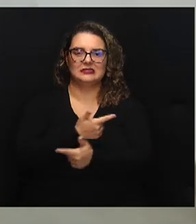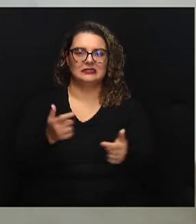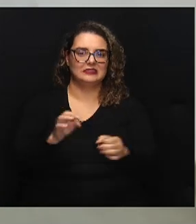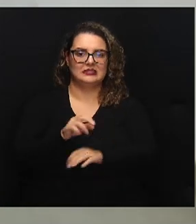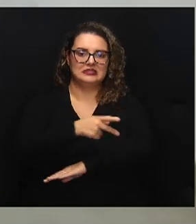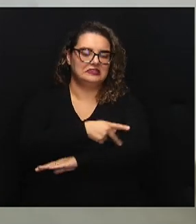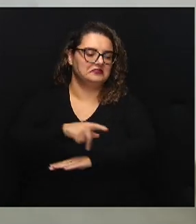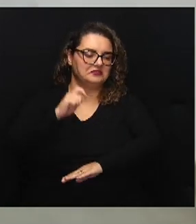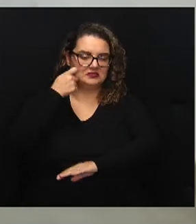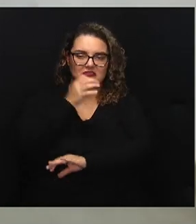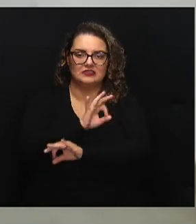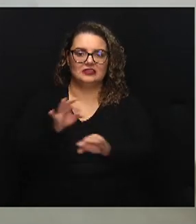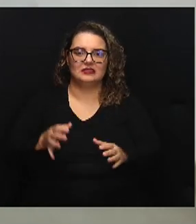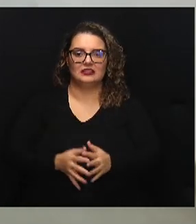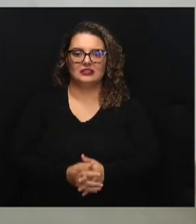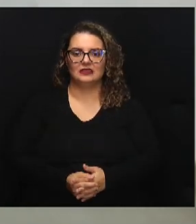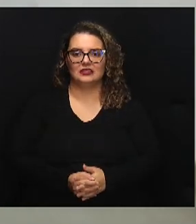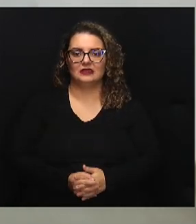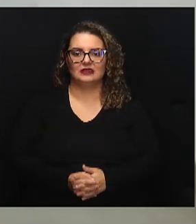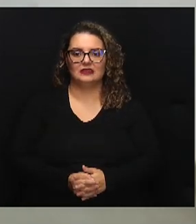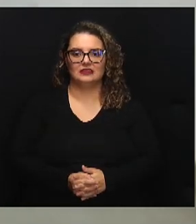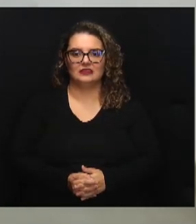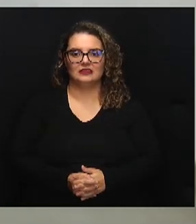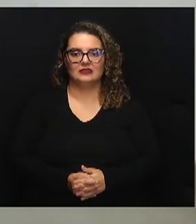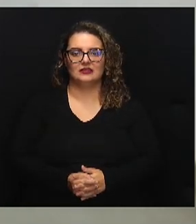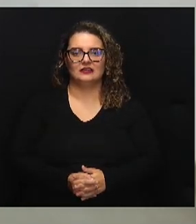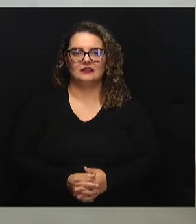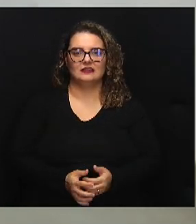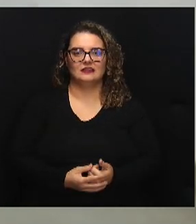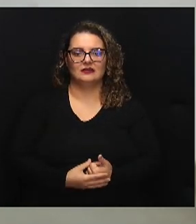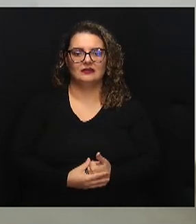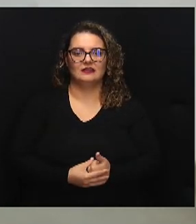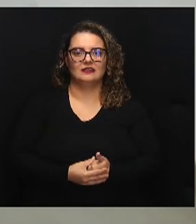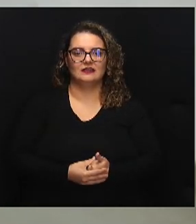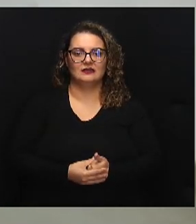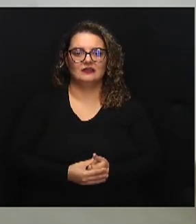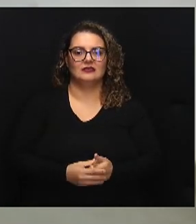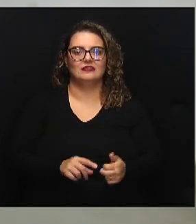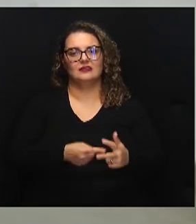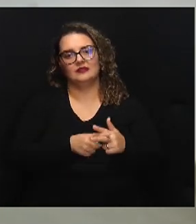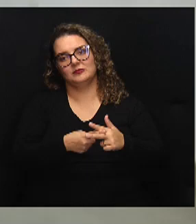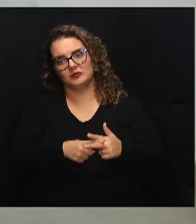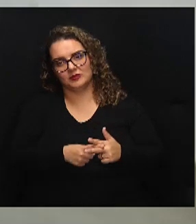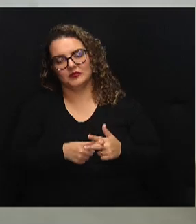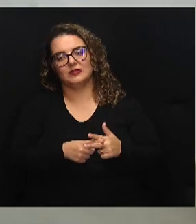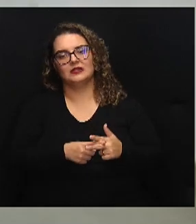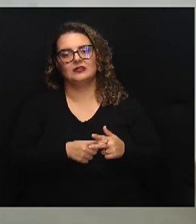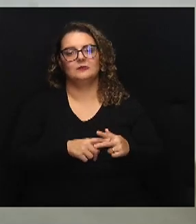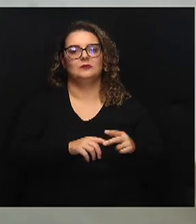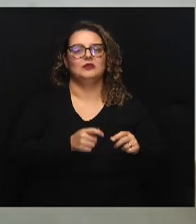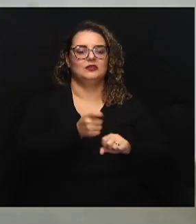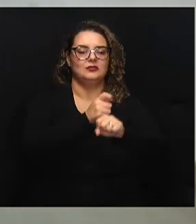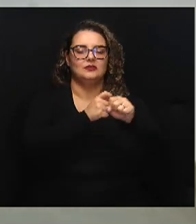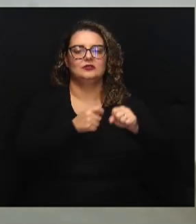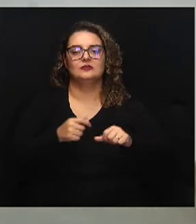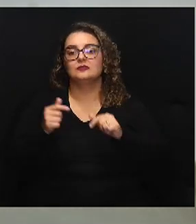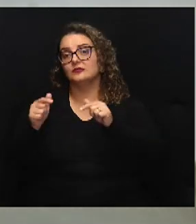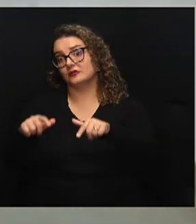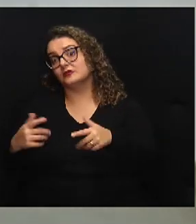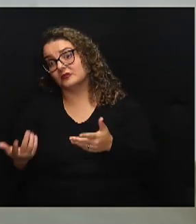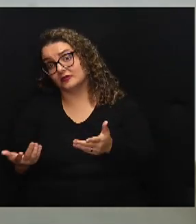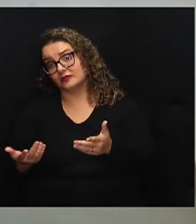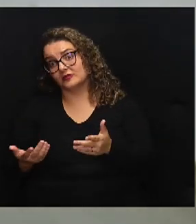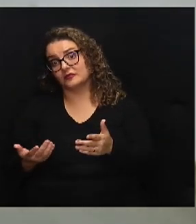nada. E aí eu ia construir uma oficina para escultura e um espaço para mim